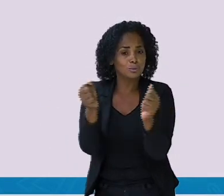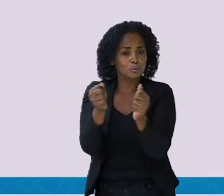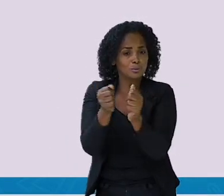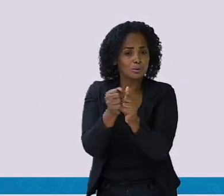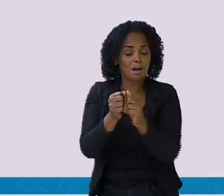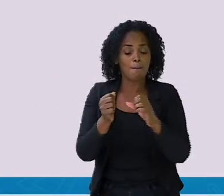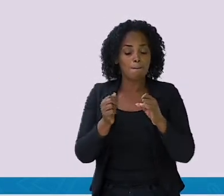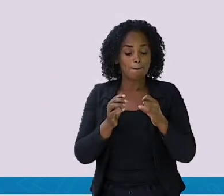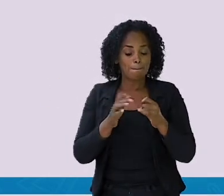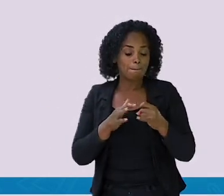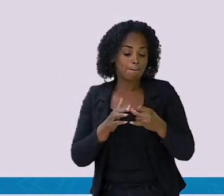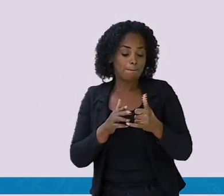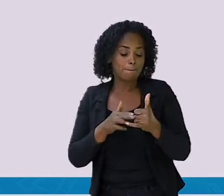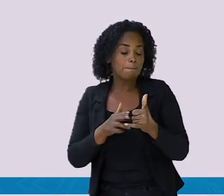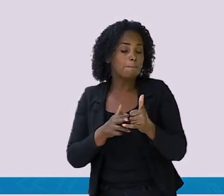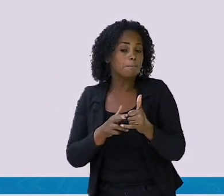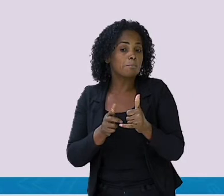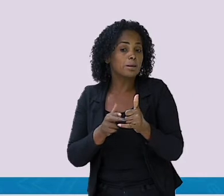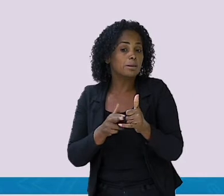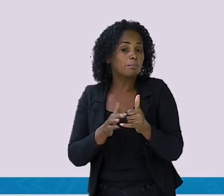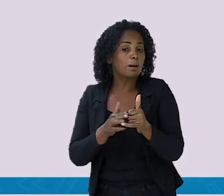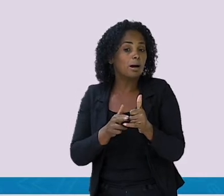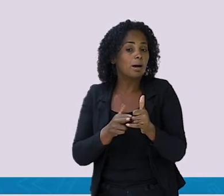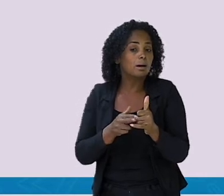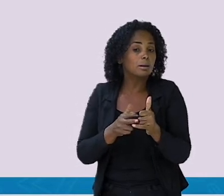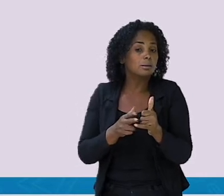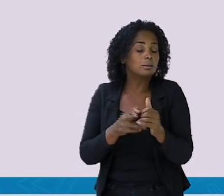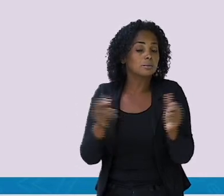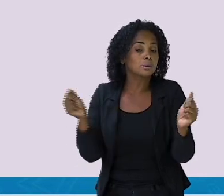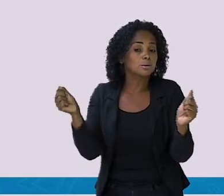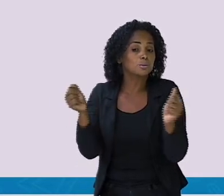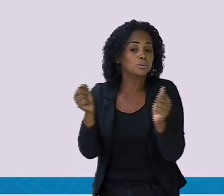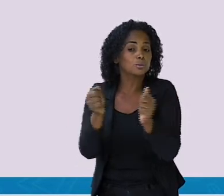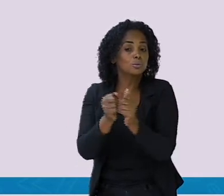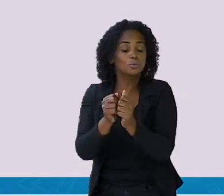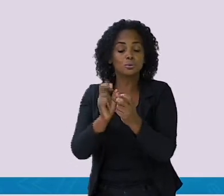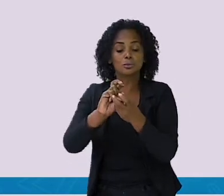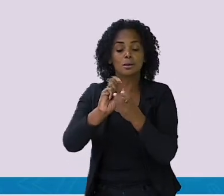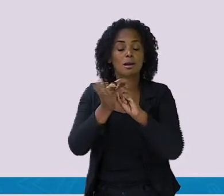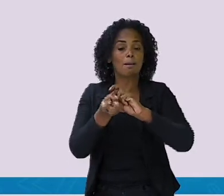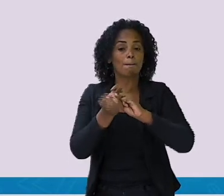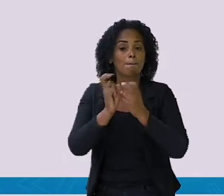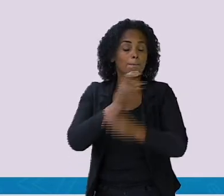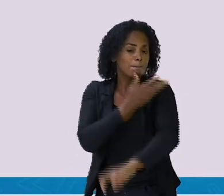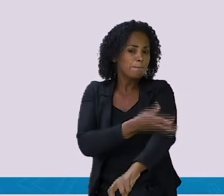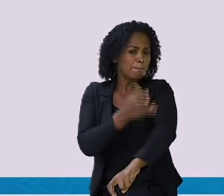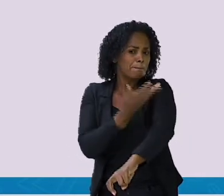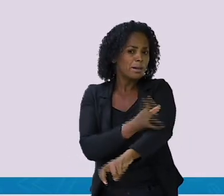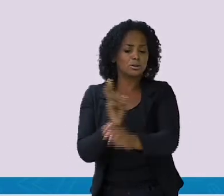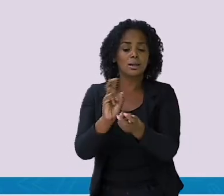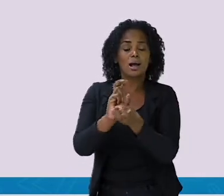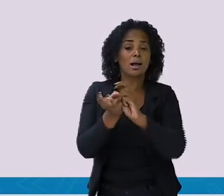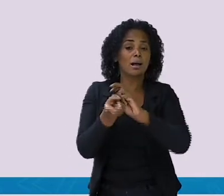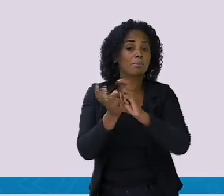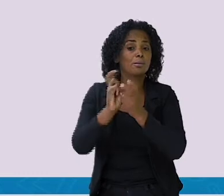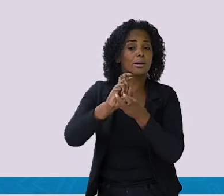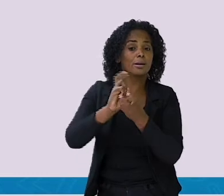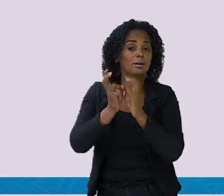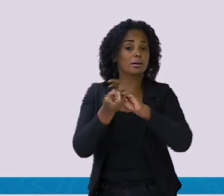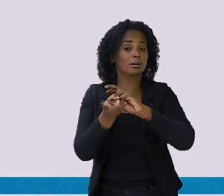capoeirista por causa do seu instrumento mágico. O que a gente consegue fazer? Fazer uma